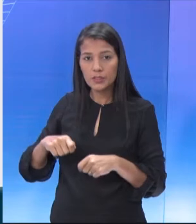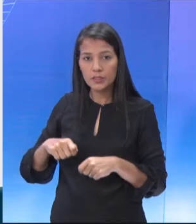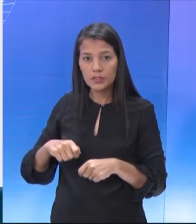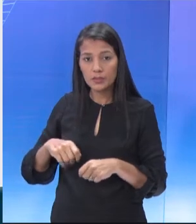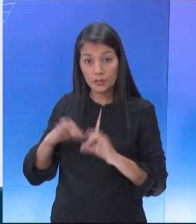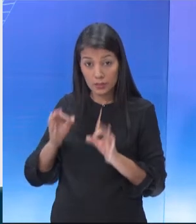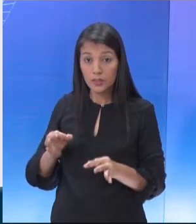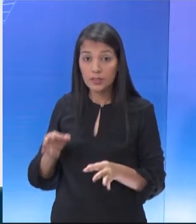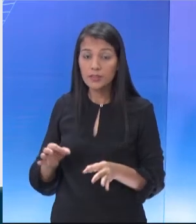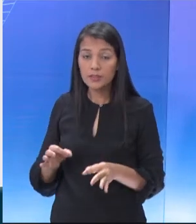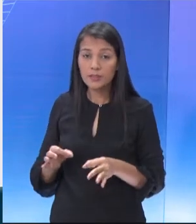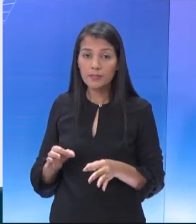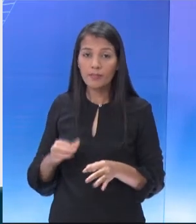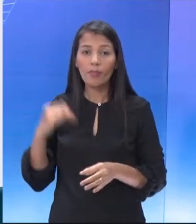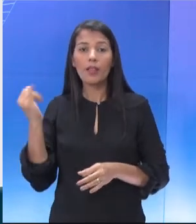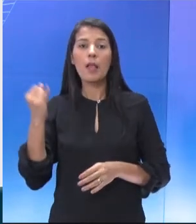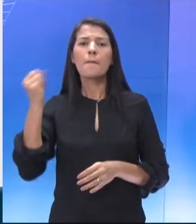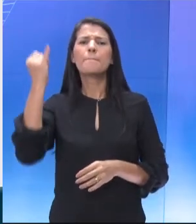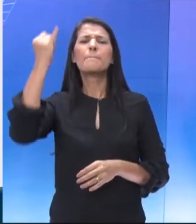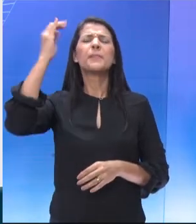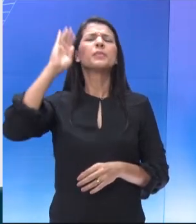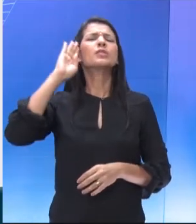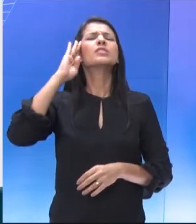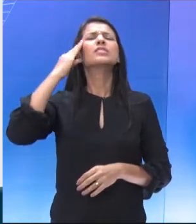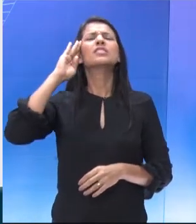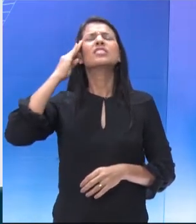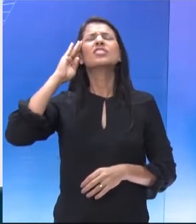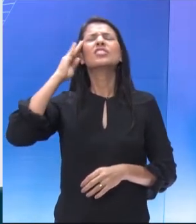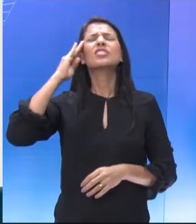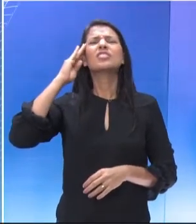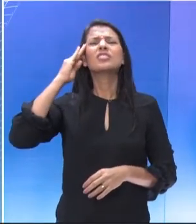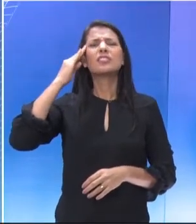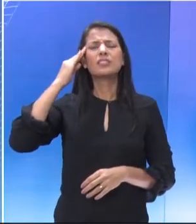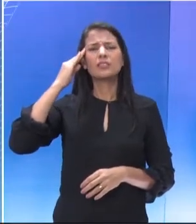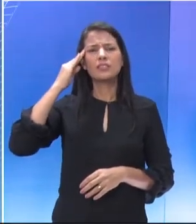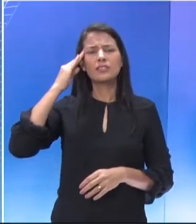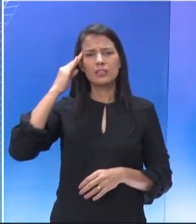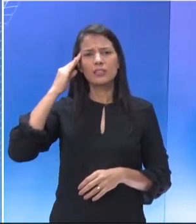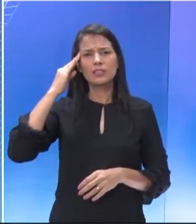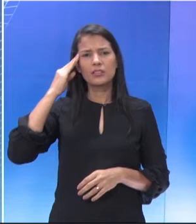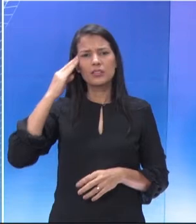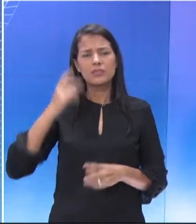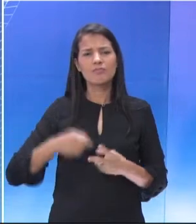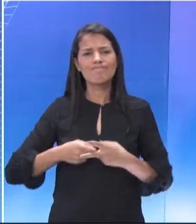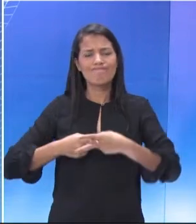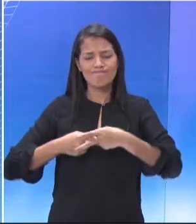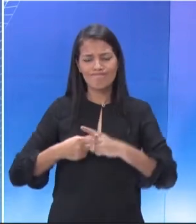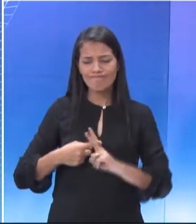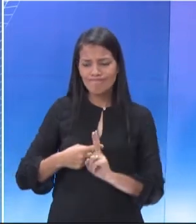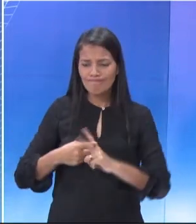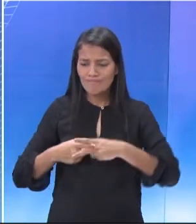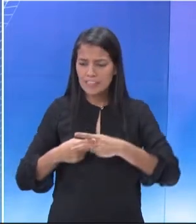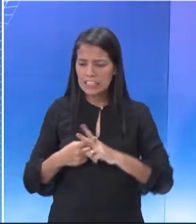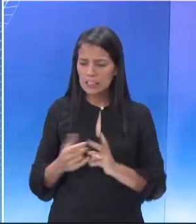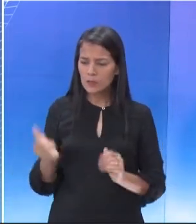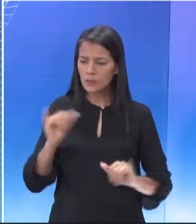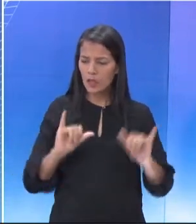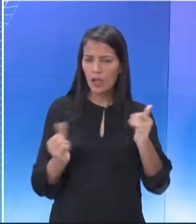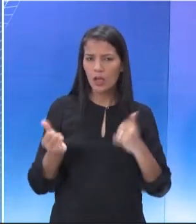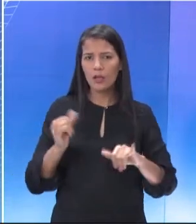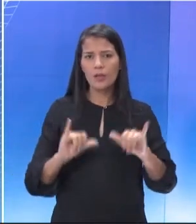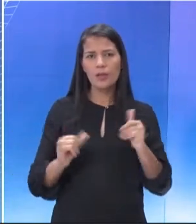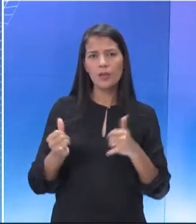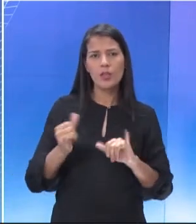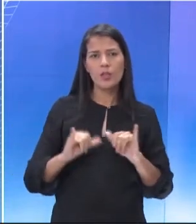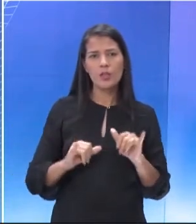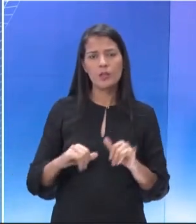Então é importante entender esse mecanismo químico que vai fazer parte